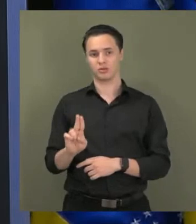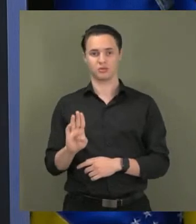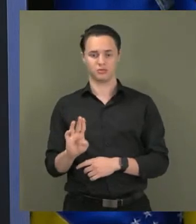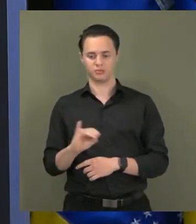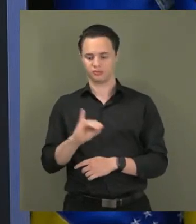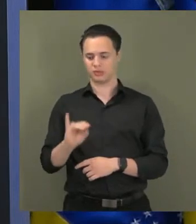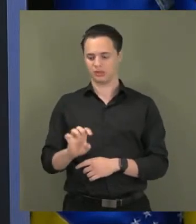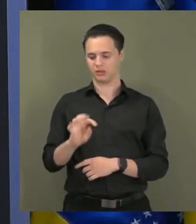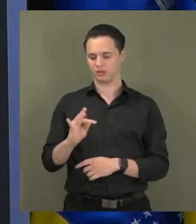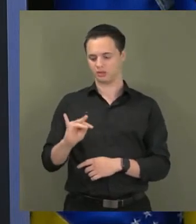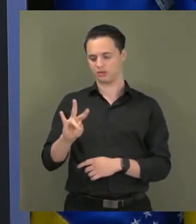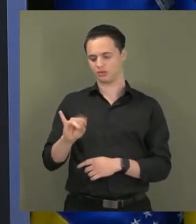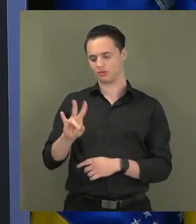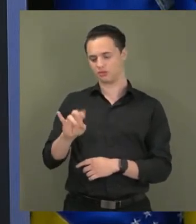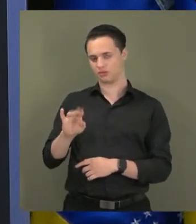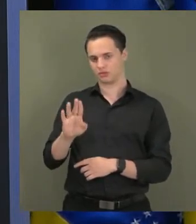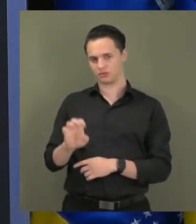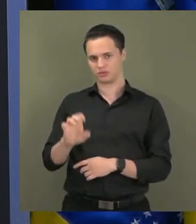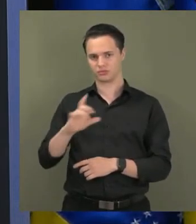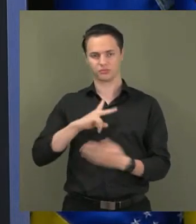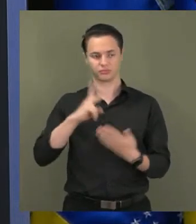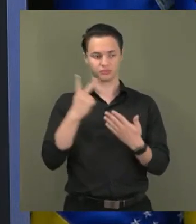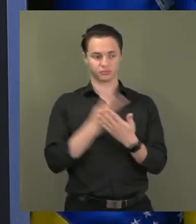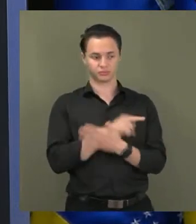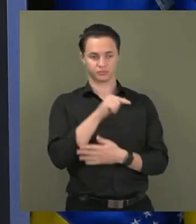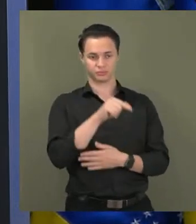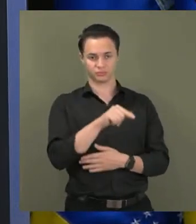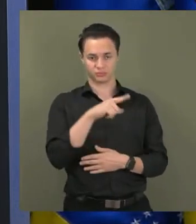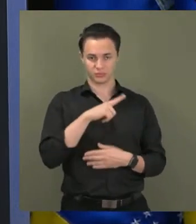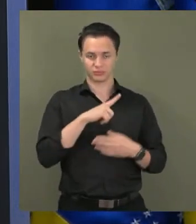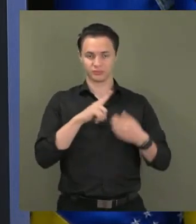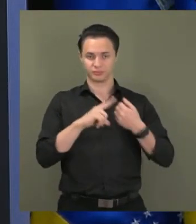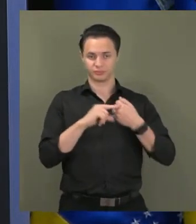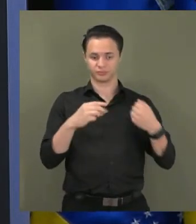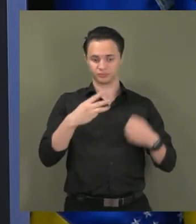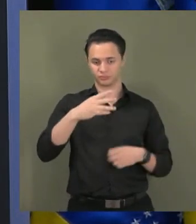acontece com o artigo 39 da Lei